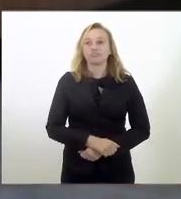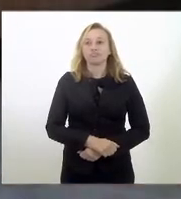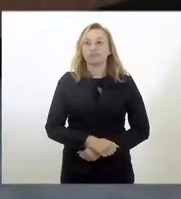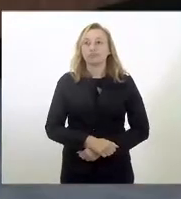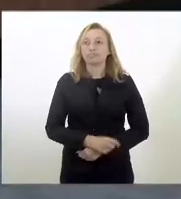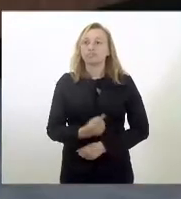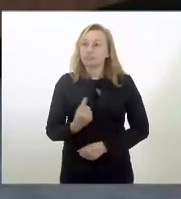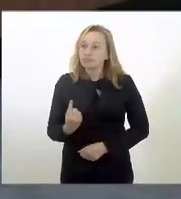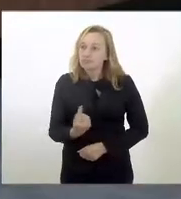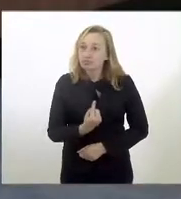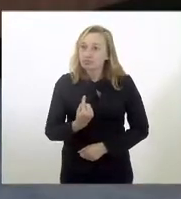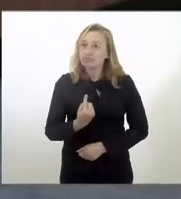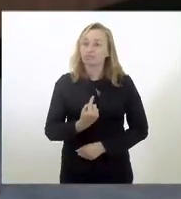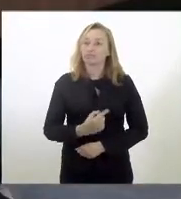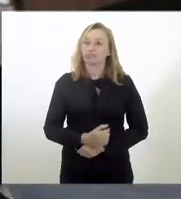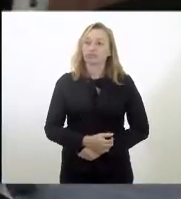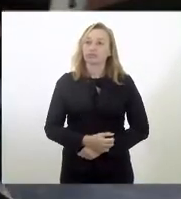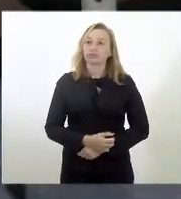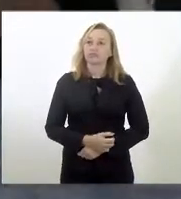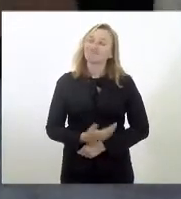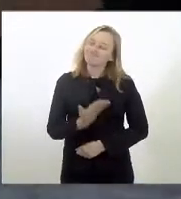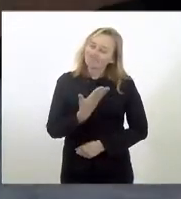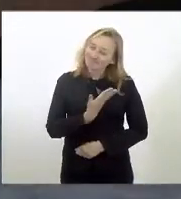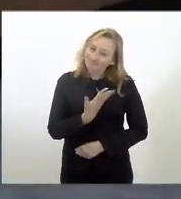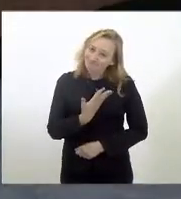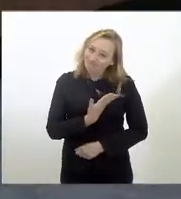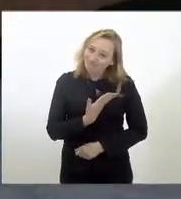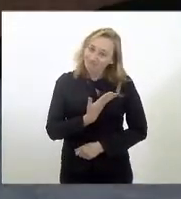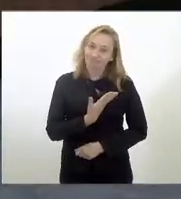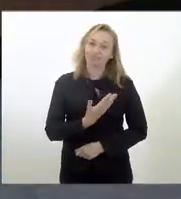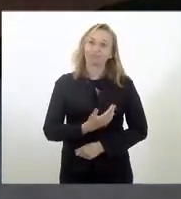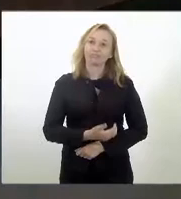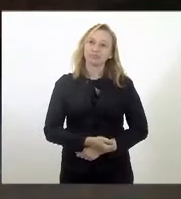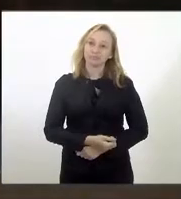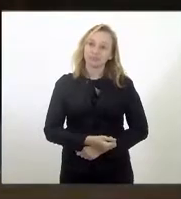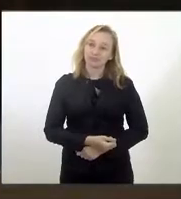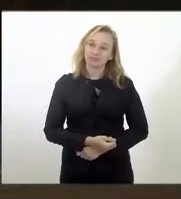Do nosso querido amigo,